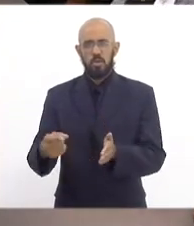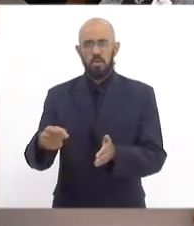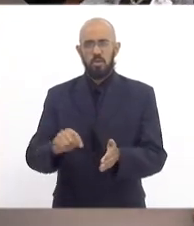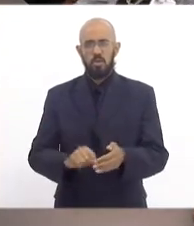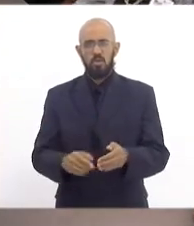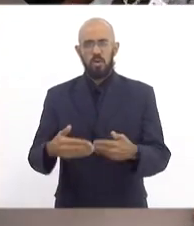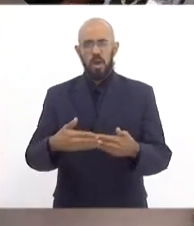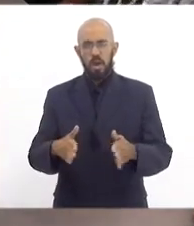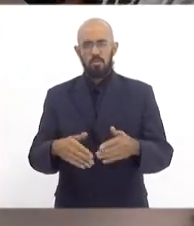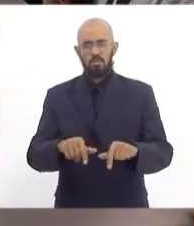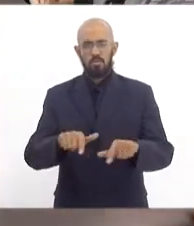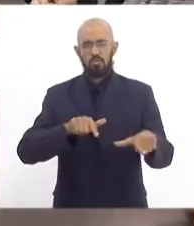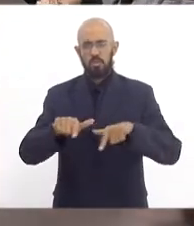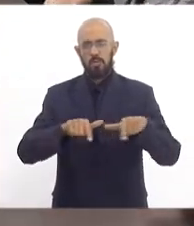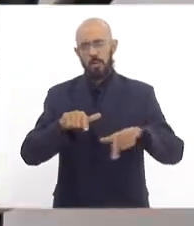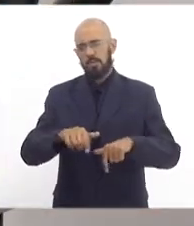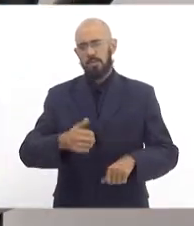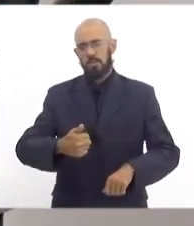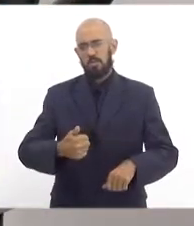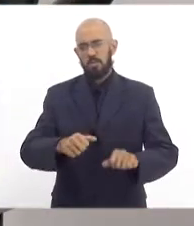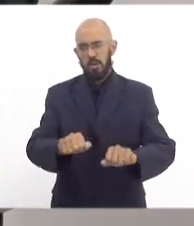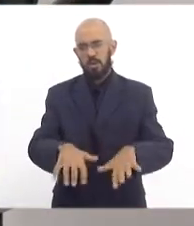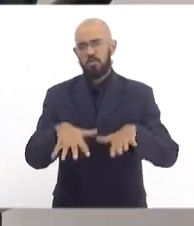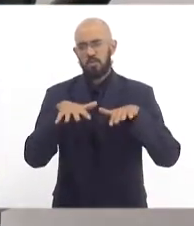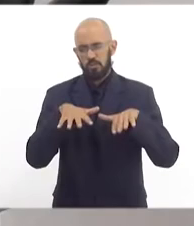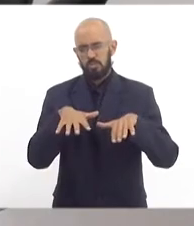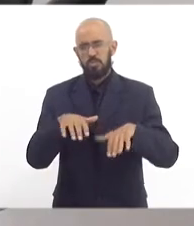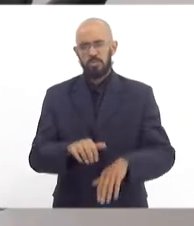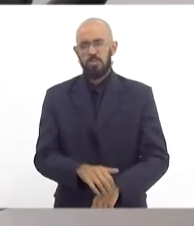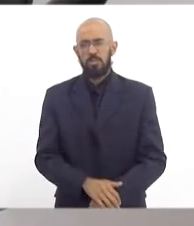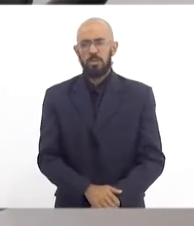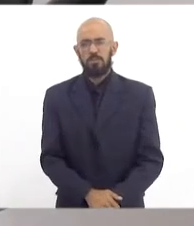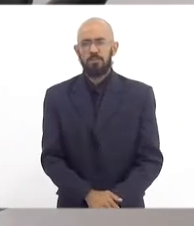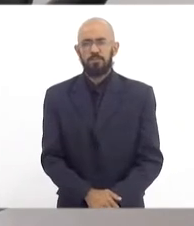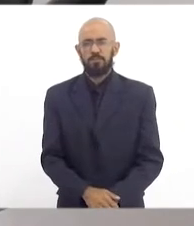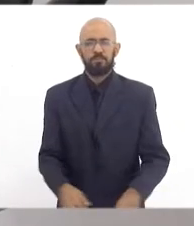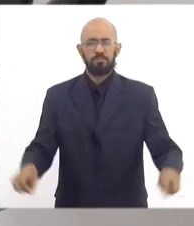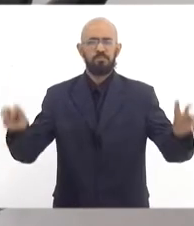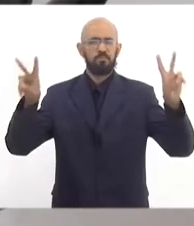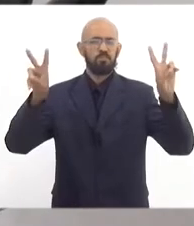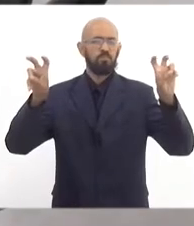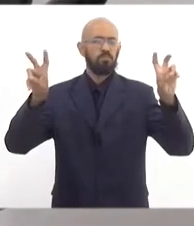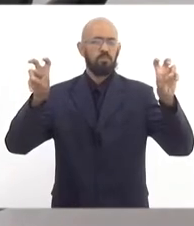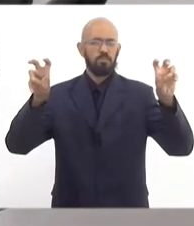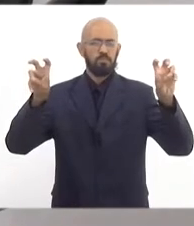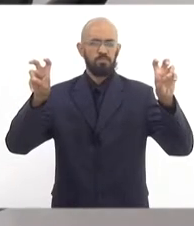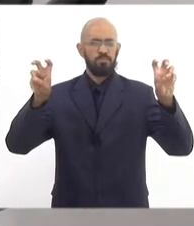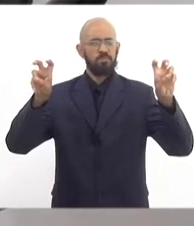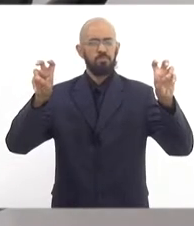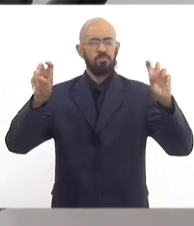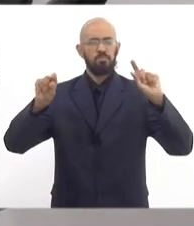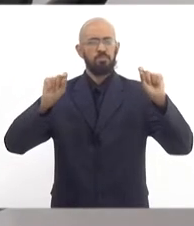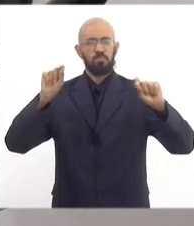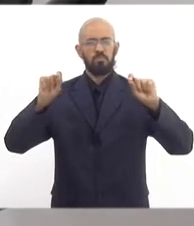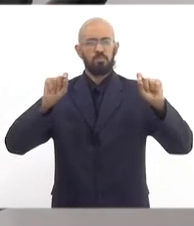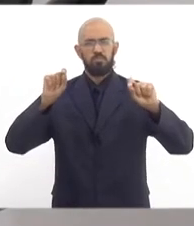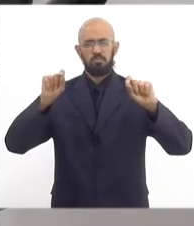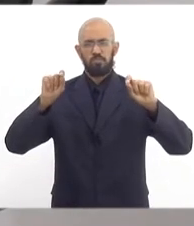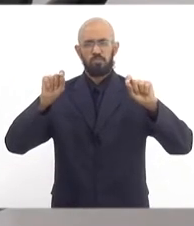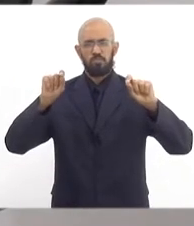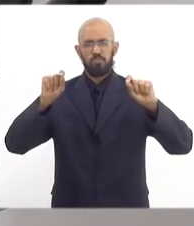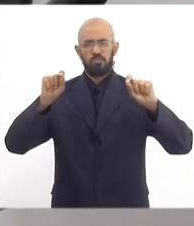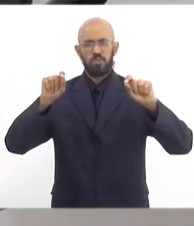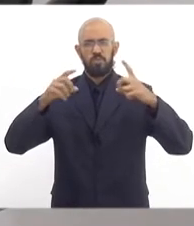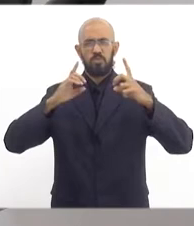por aberto os trabalhos da primeira audiência pública com o seguinte tema de seguinte tema